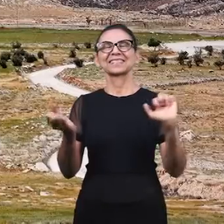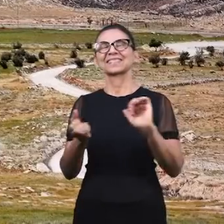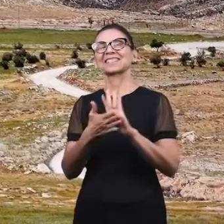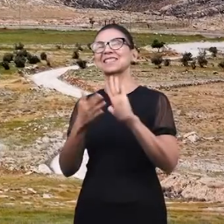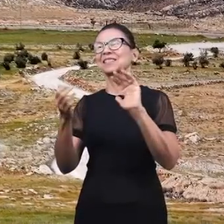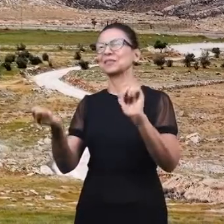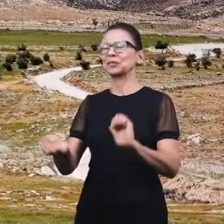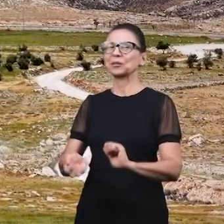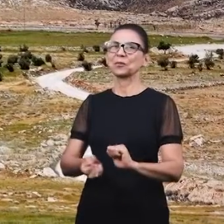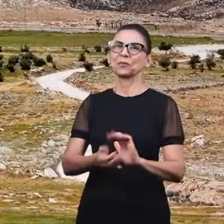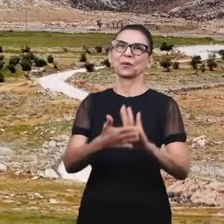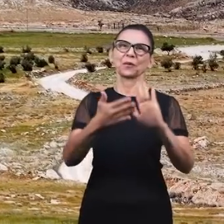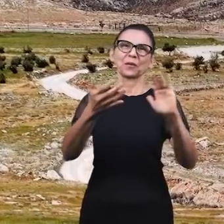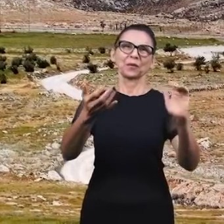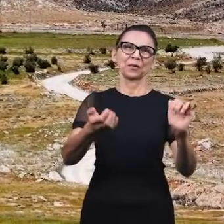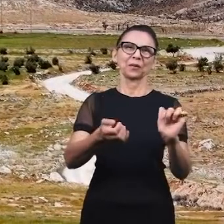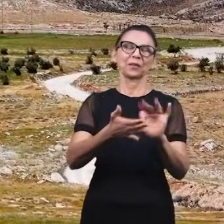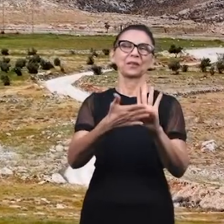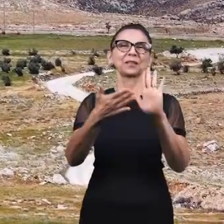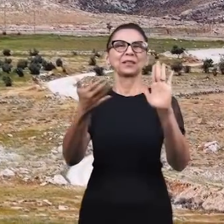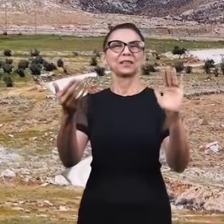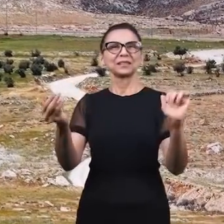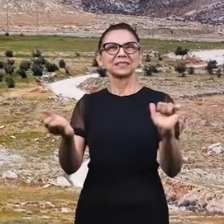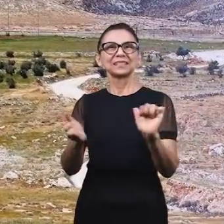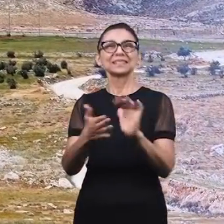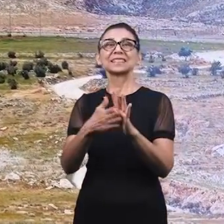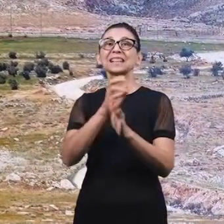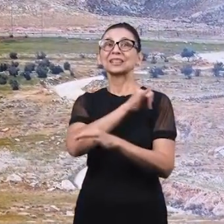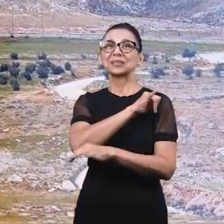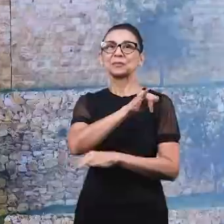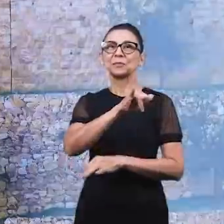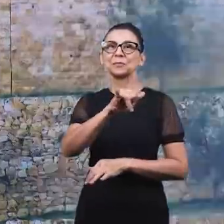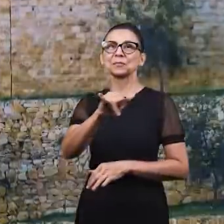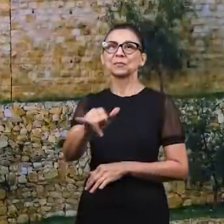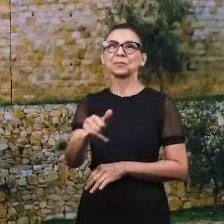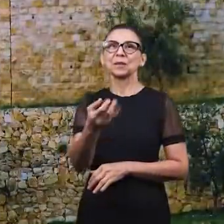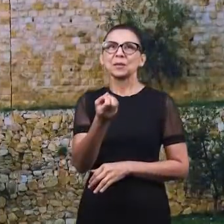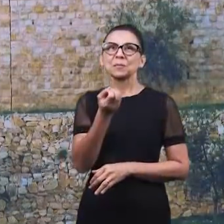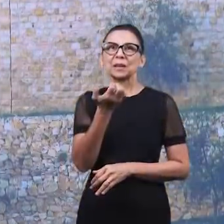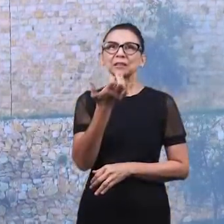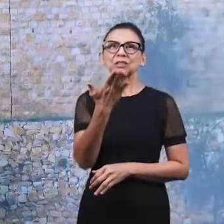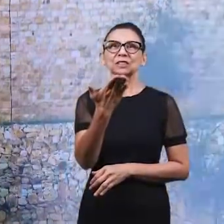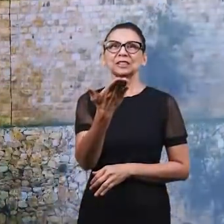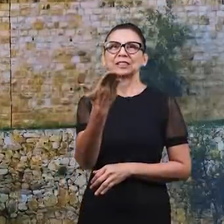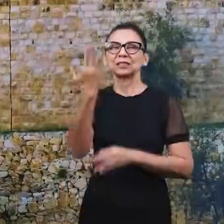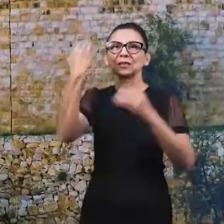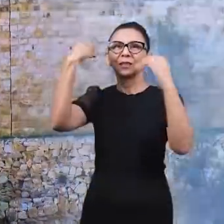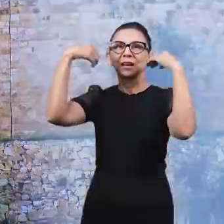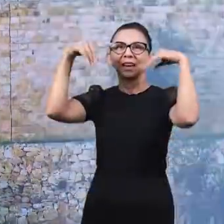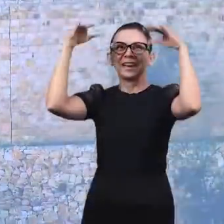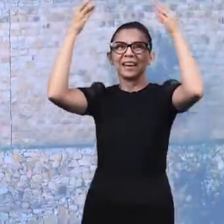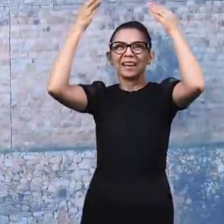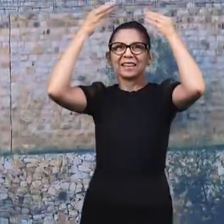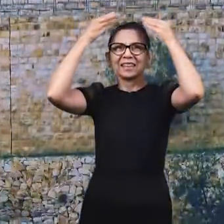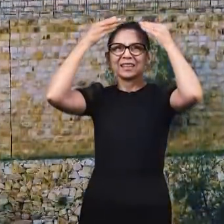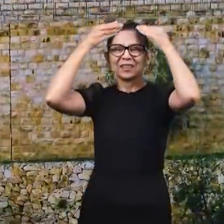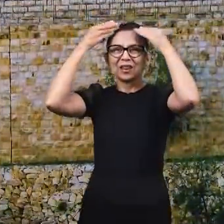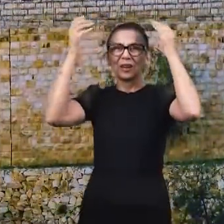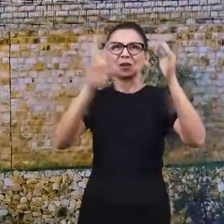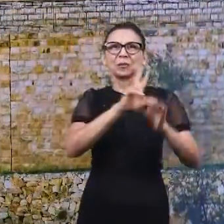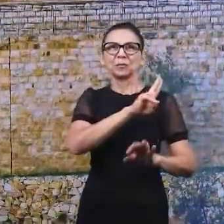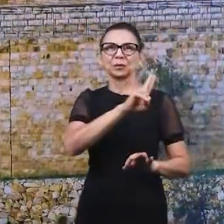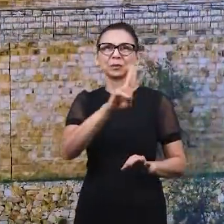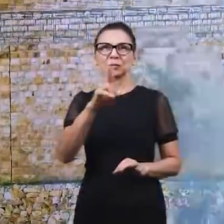alegravam, cantavam e davam louvor, dizendo: bendito é o Rei